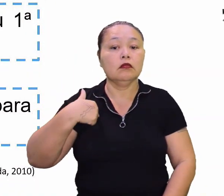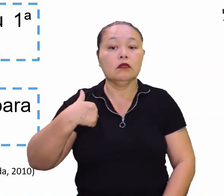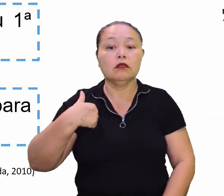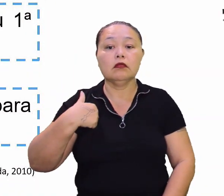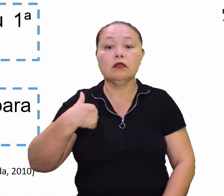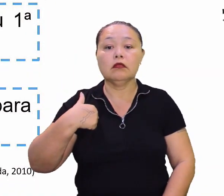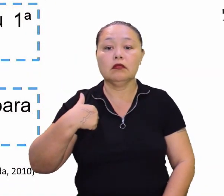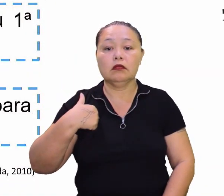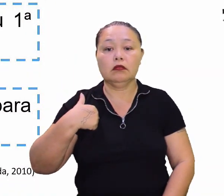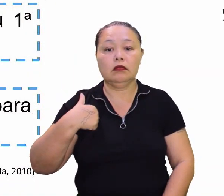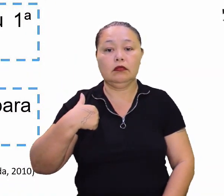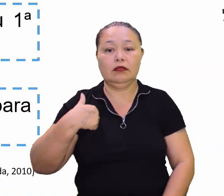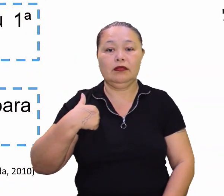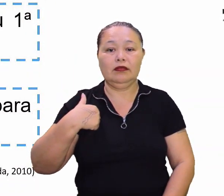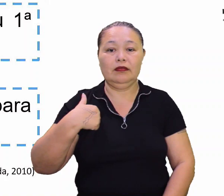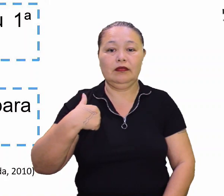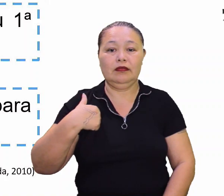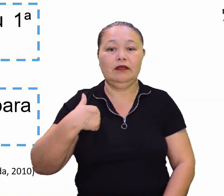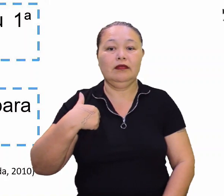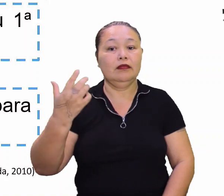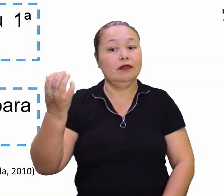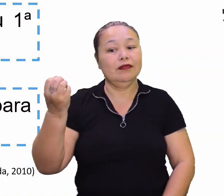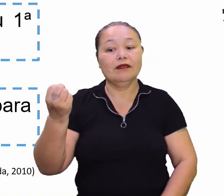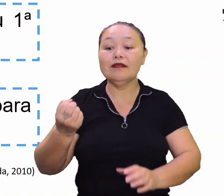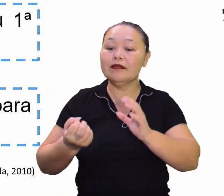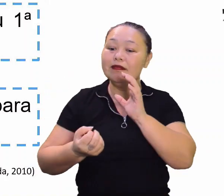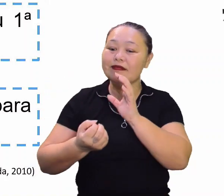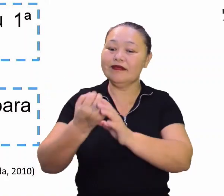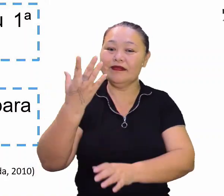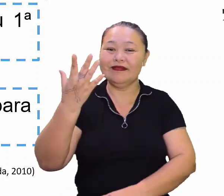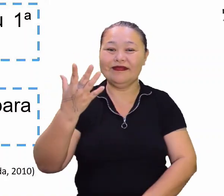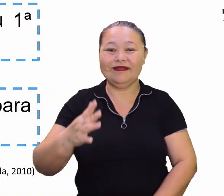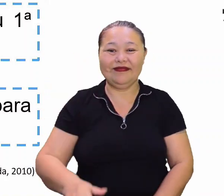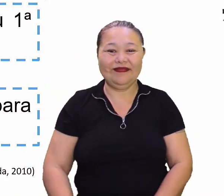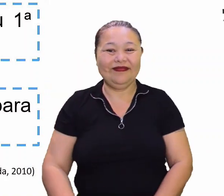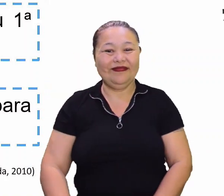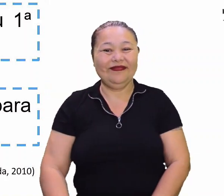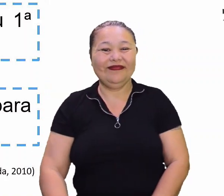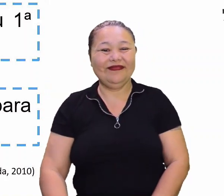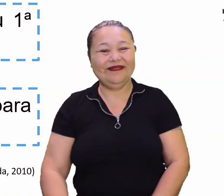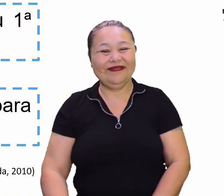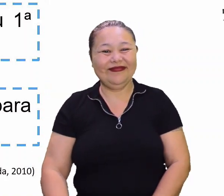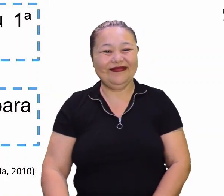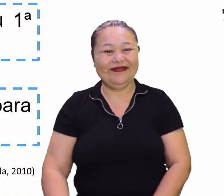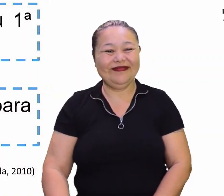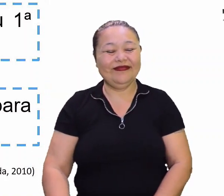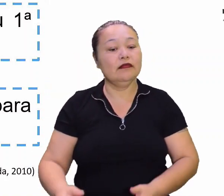os girinais. Olha aí, Rogério, os girinais.